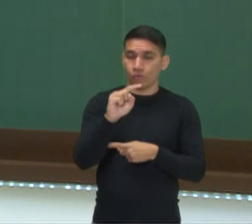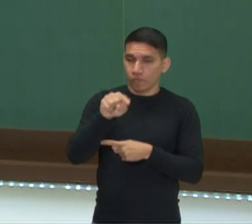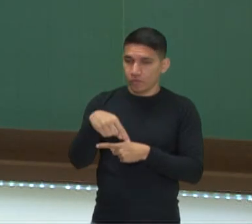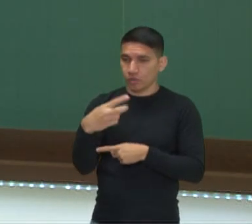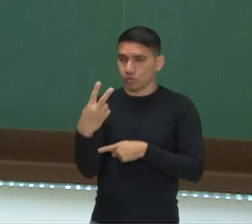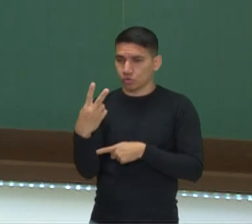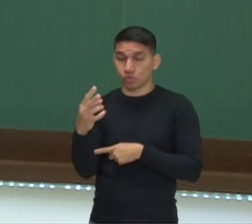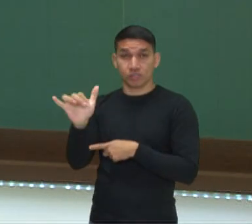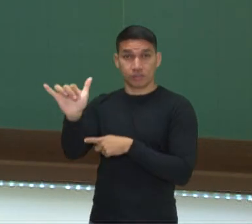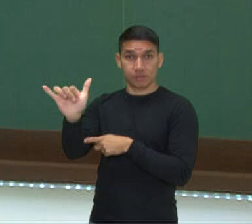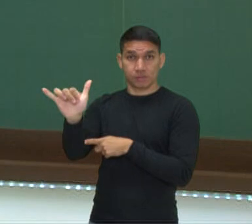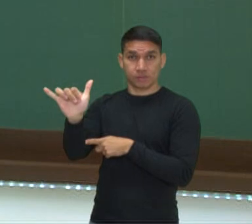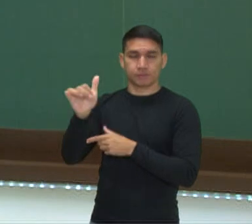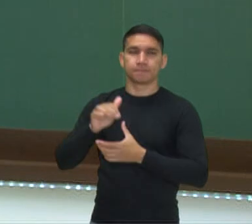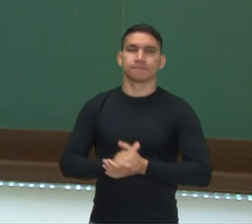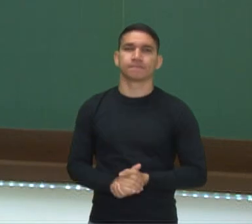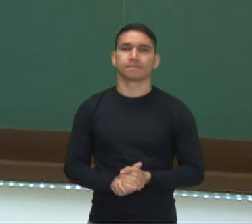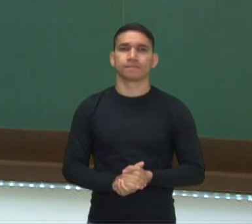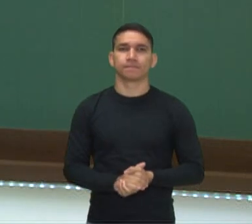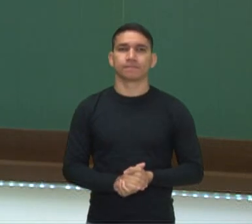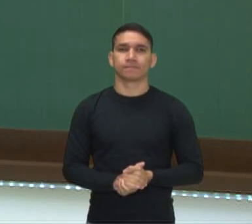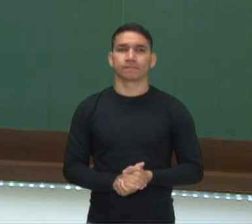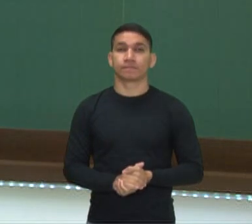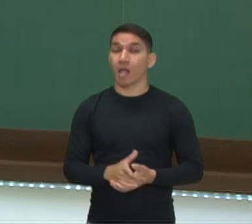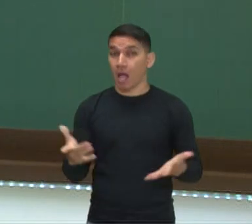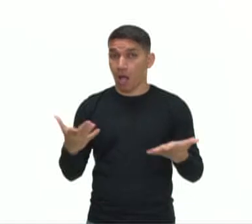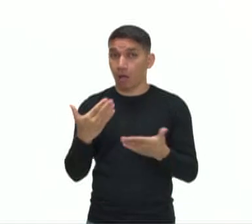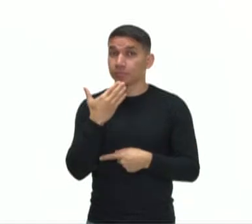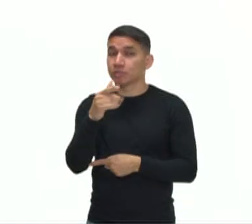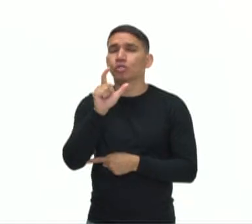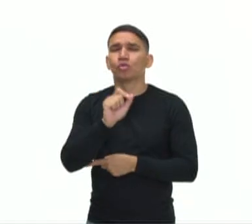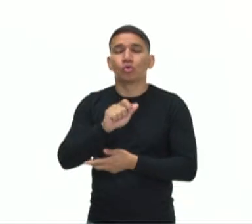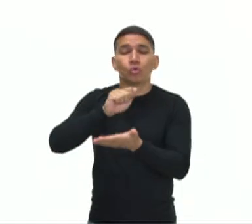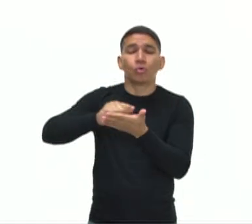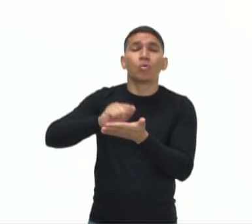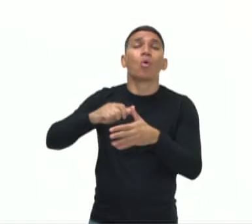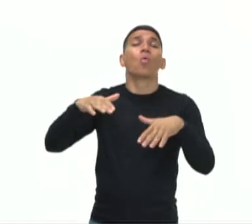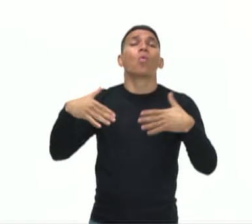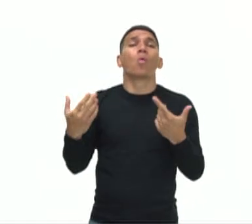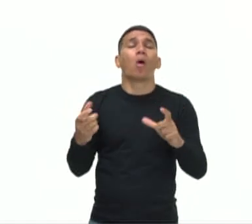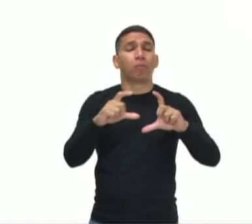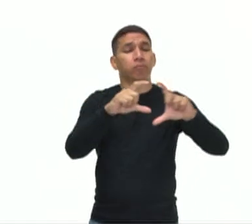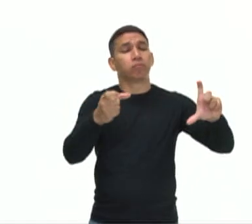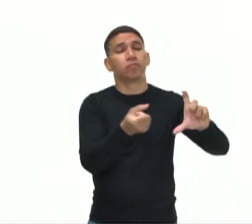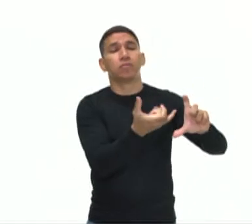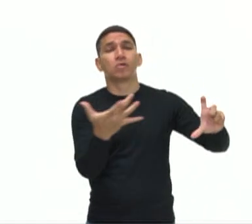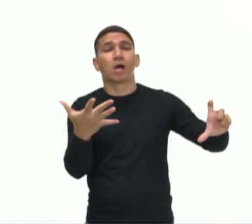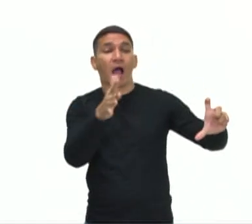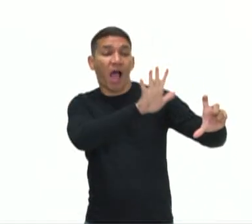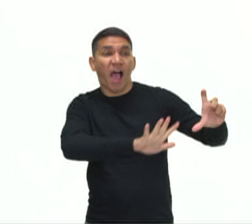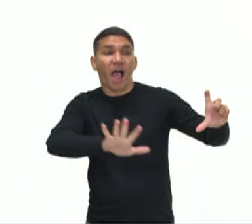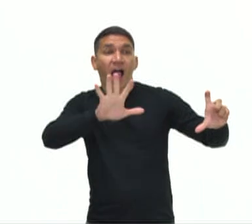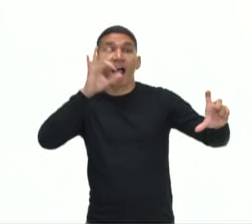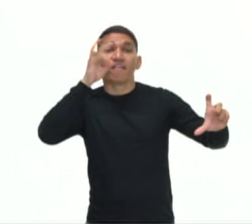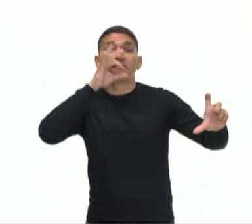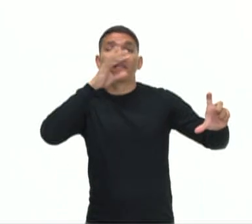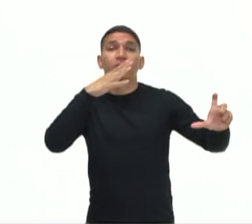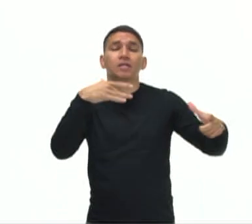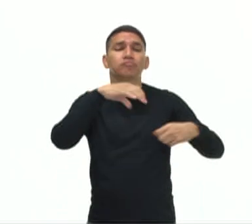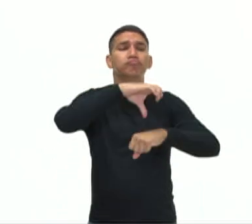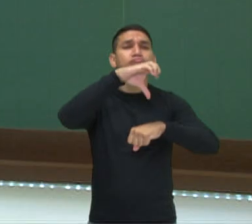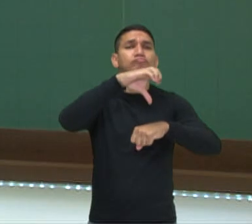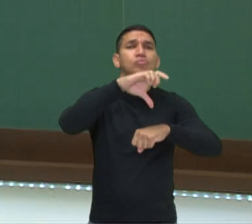1,2, né? 1,2y. Escreva o polinômio que representa a região verde da figura, essa que está